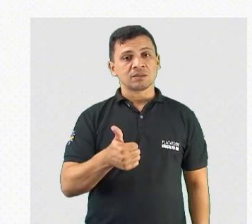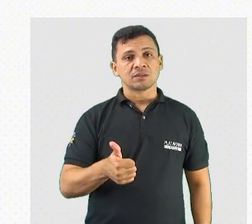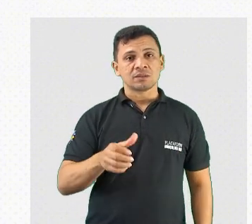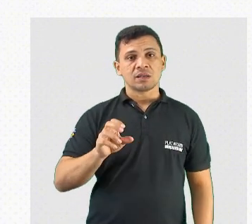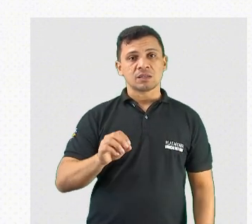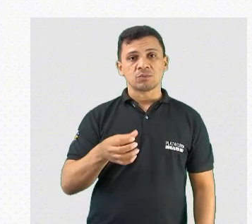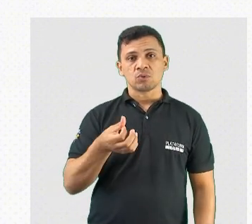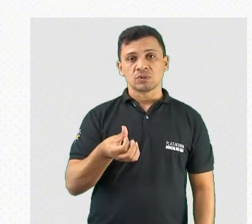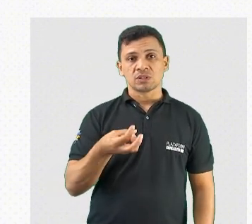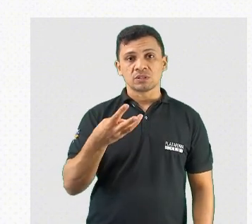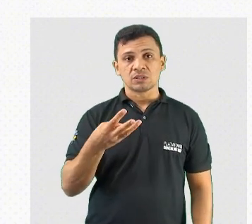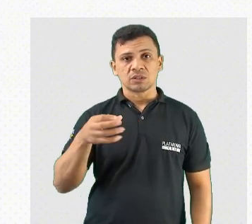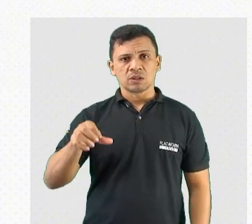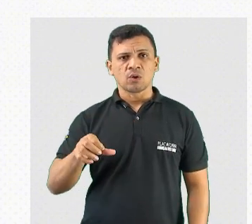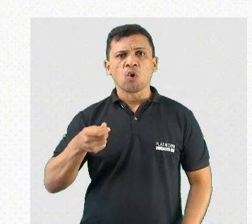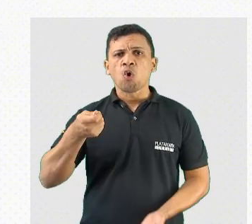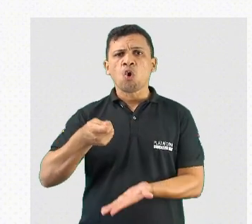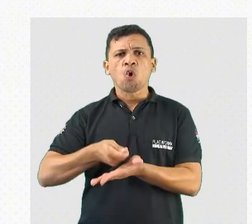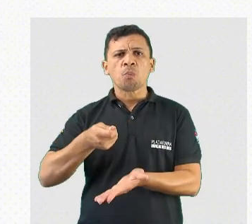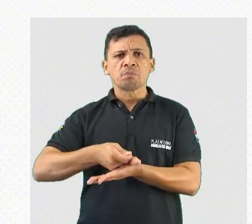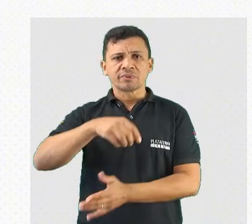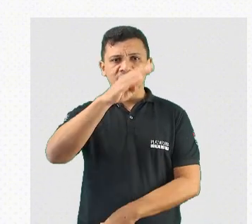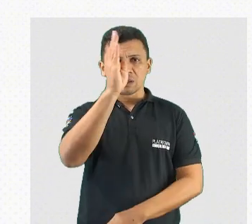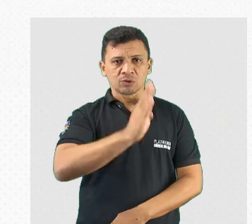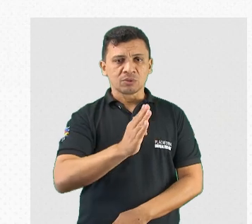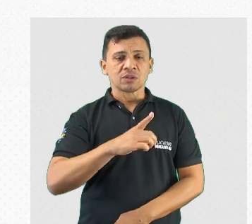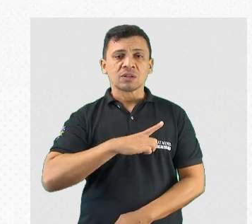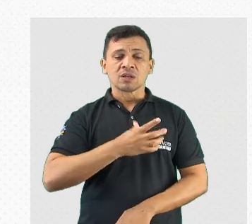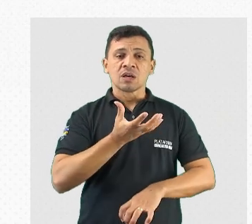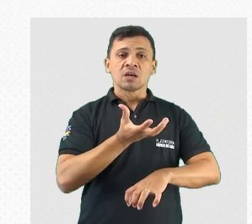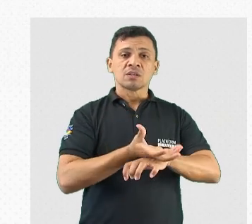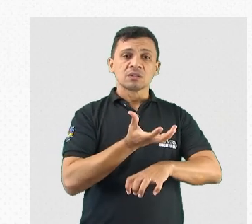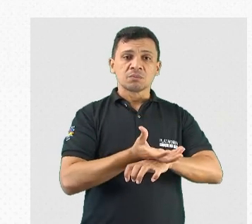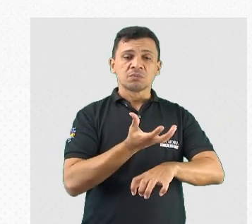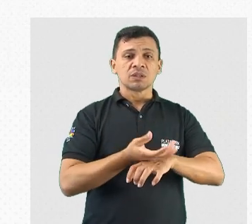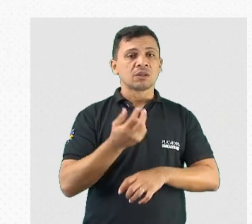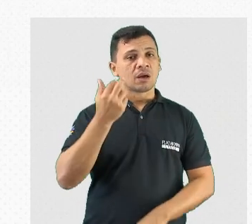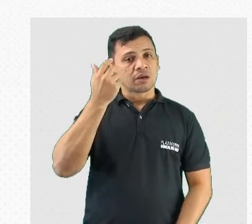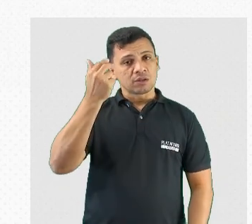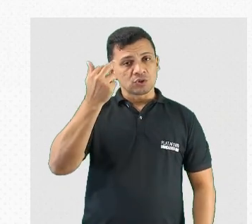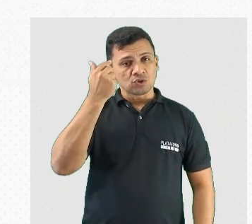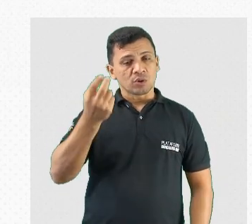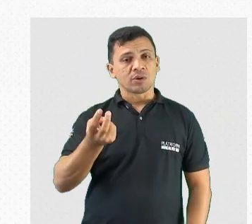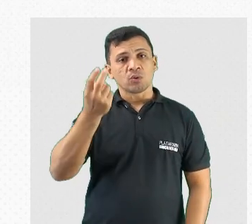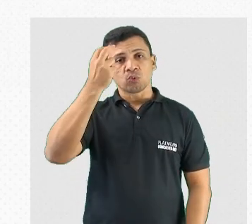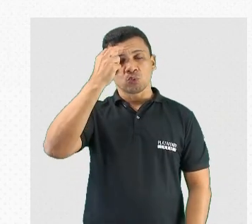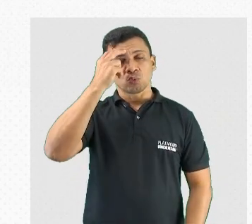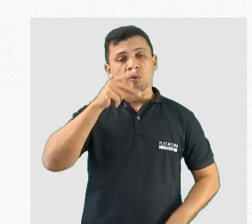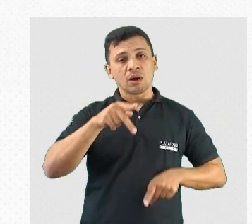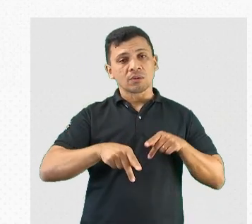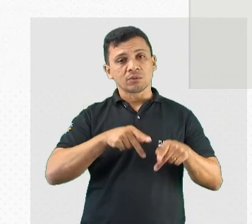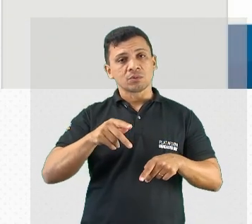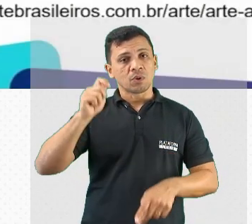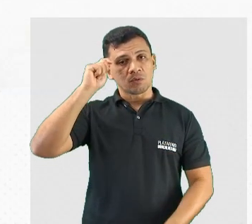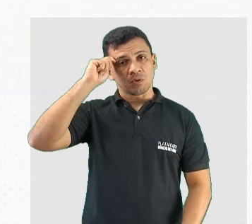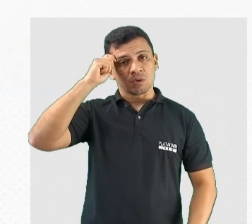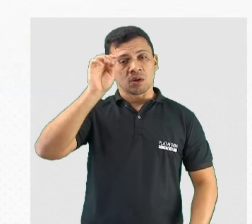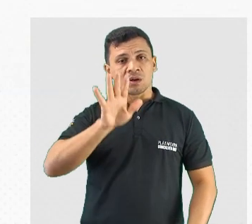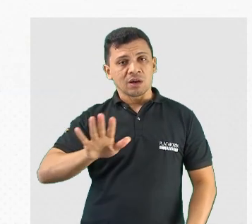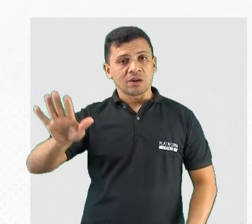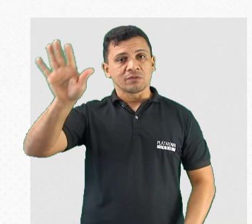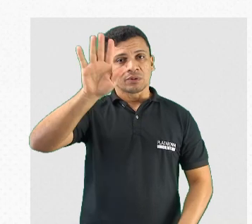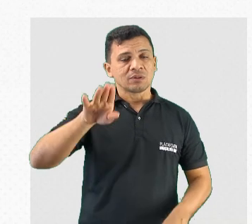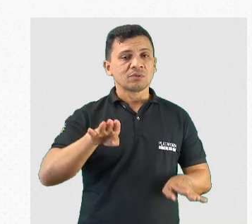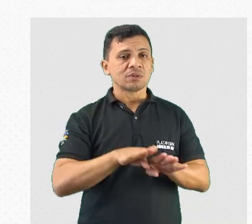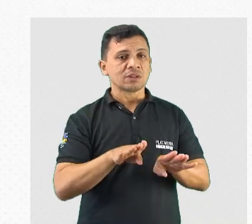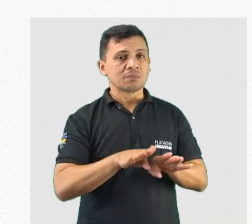10.639, ela obriga no Brasil a grade curricular sobre história e cultura dos povos africanos e da estrutura